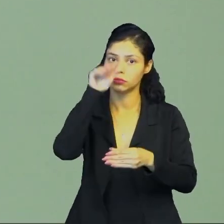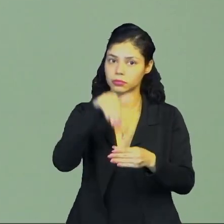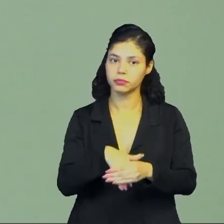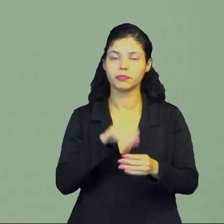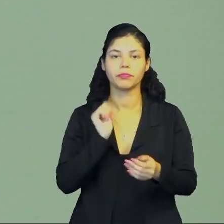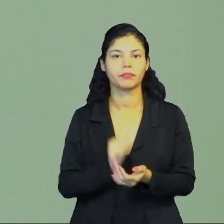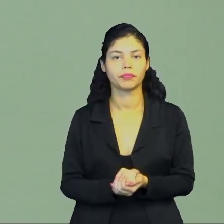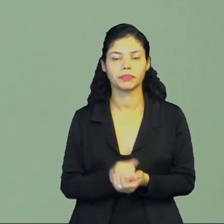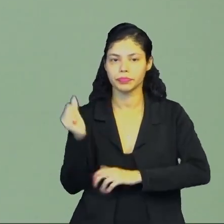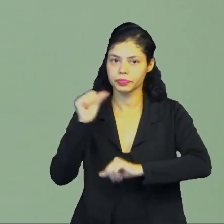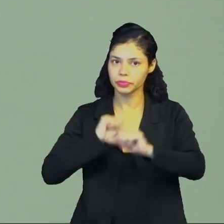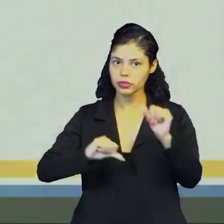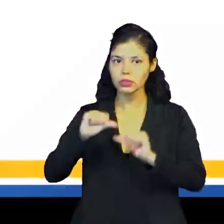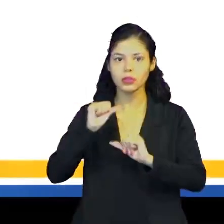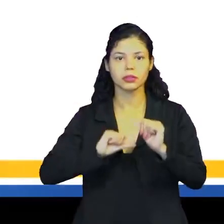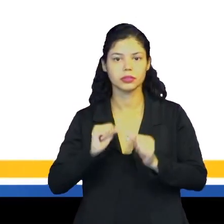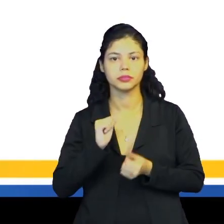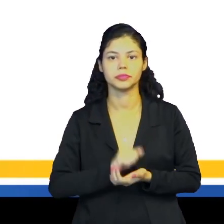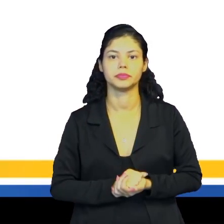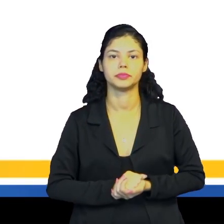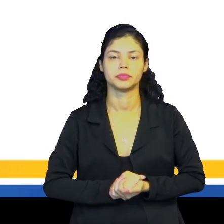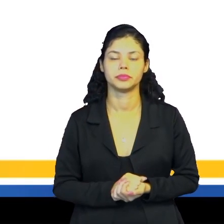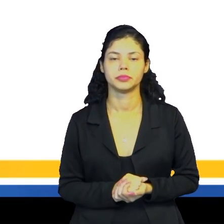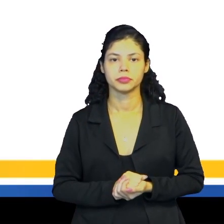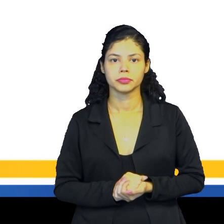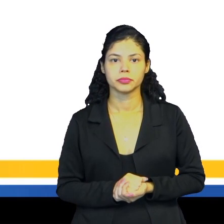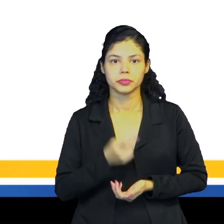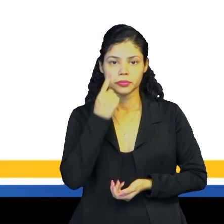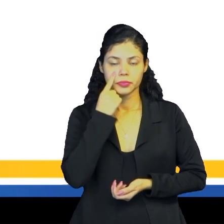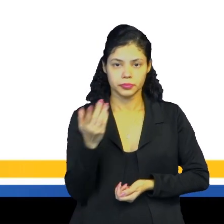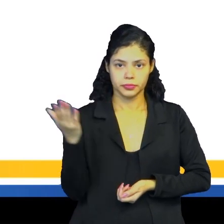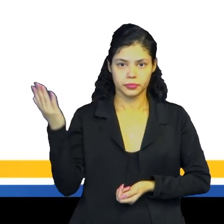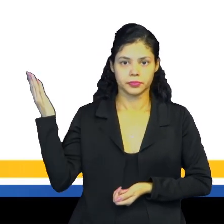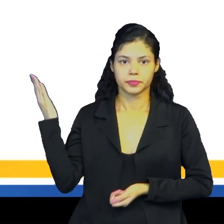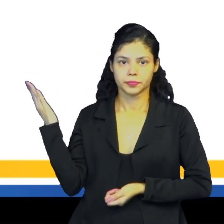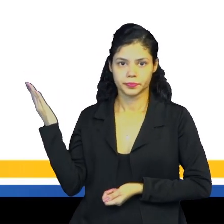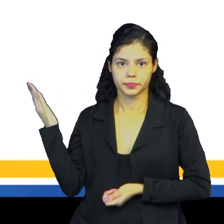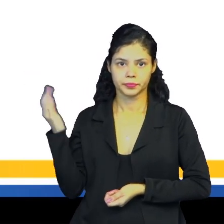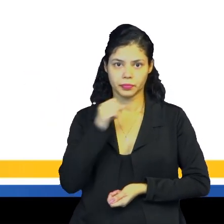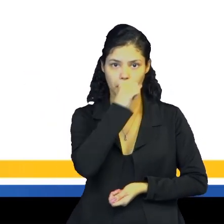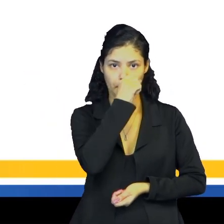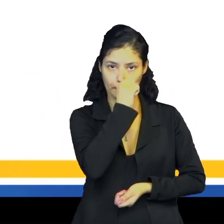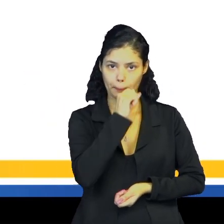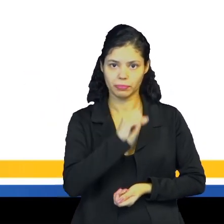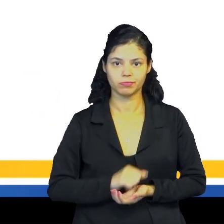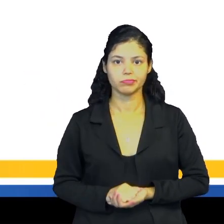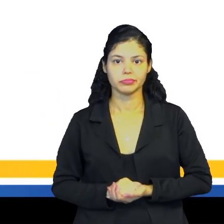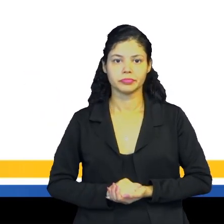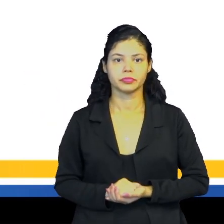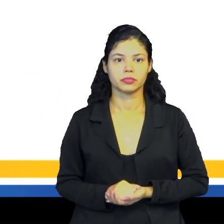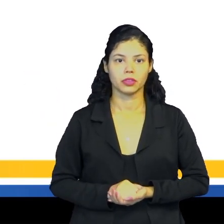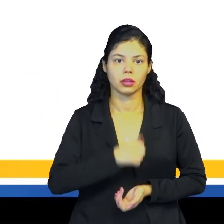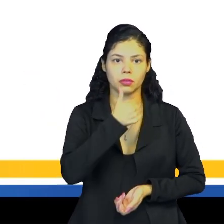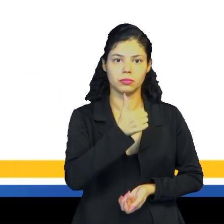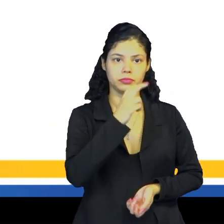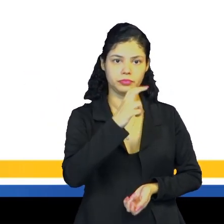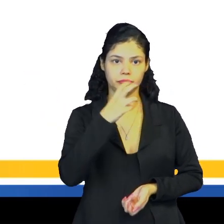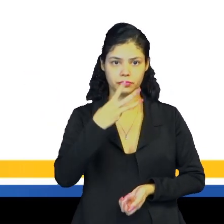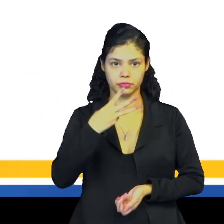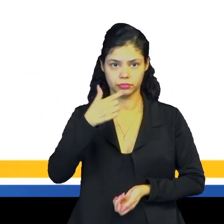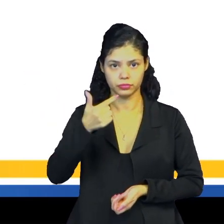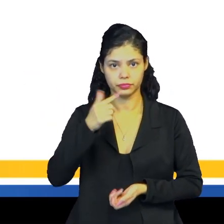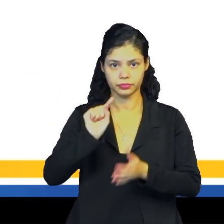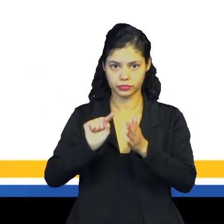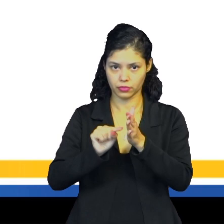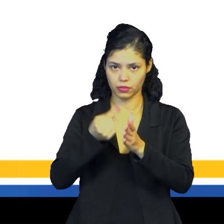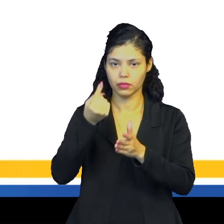voto foi se transformando. Observe aí, né? A gente tem ali em 1532